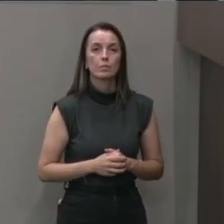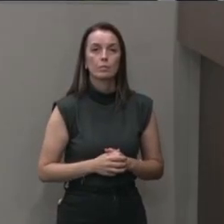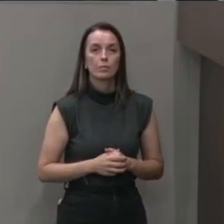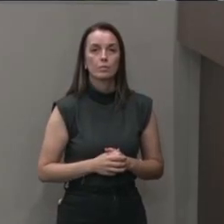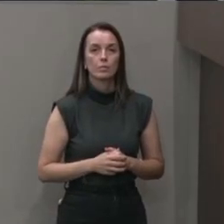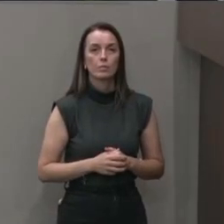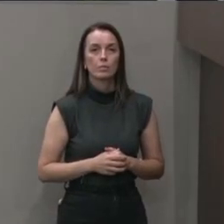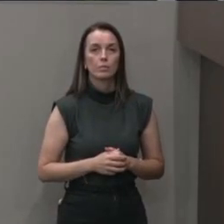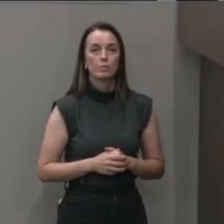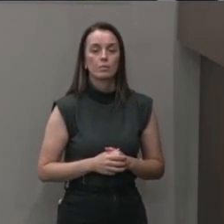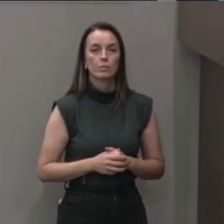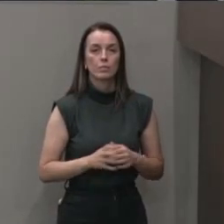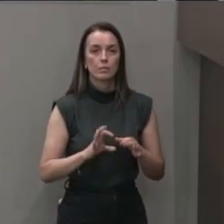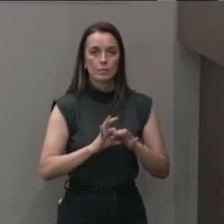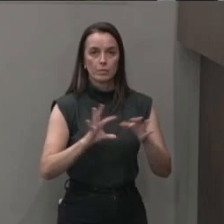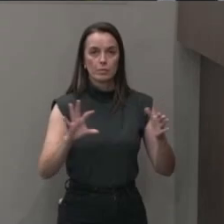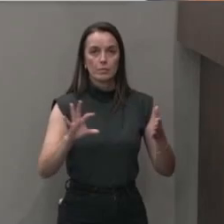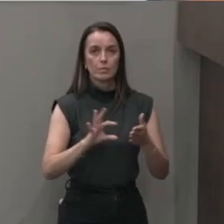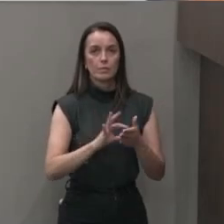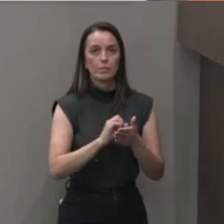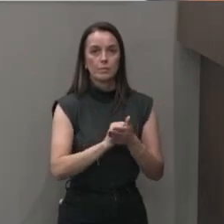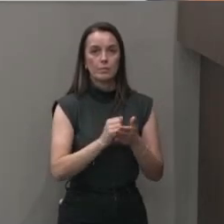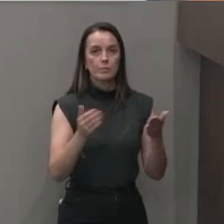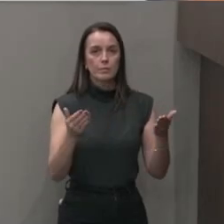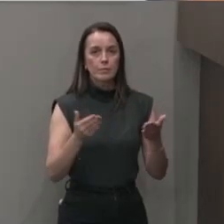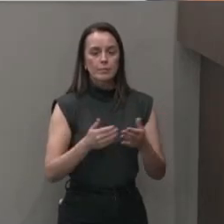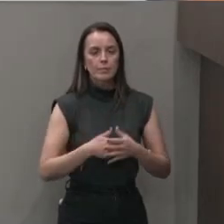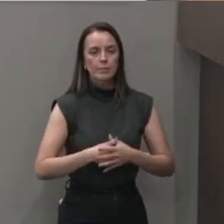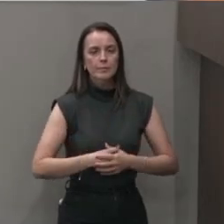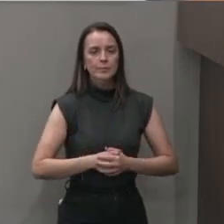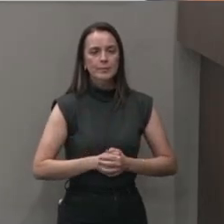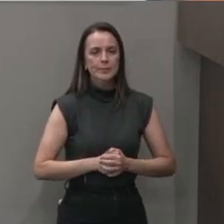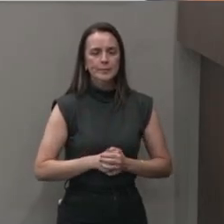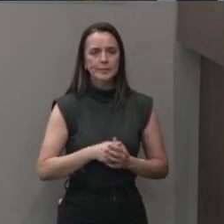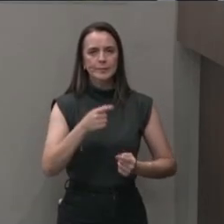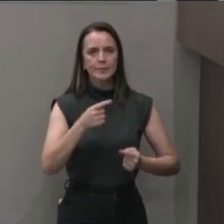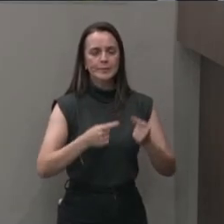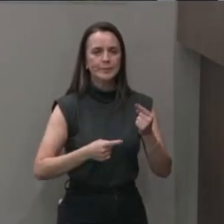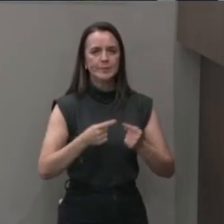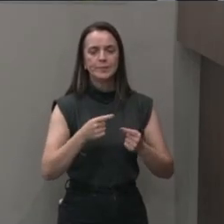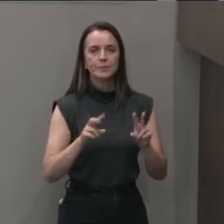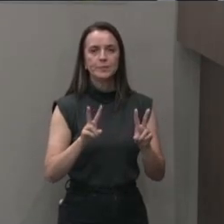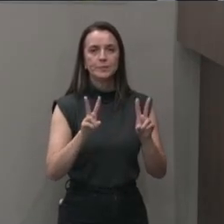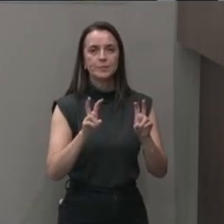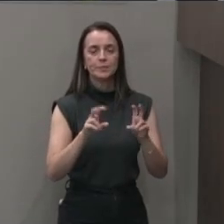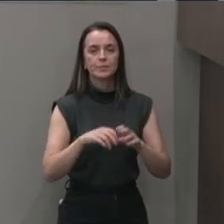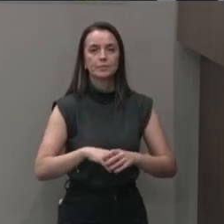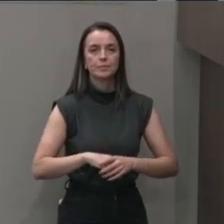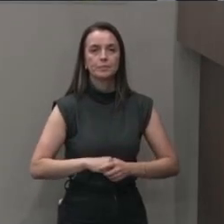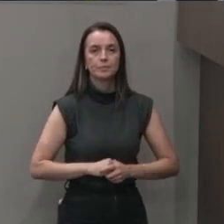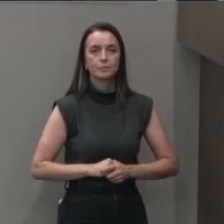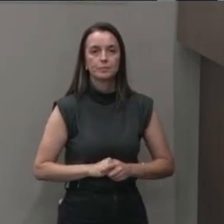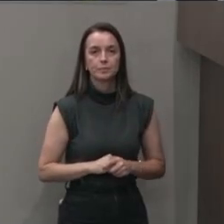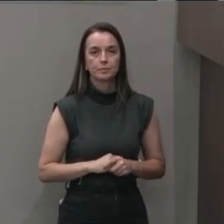Abertas as inscrições para os vereadores que desejam discutir as matérias.